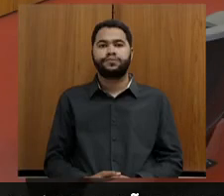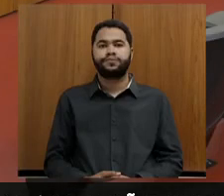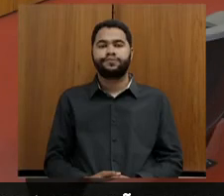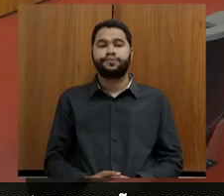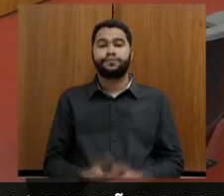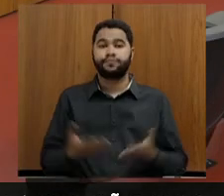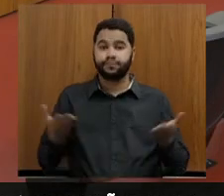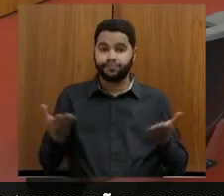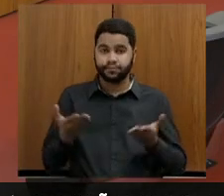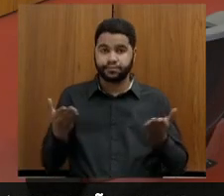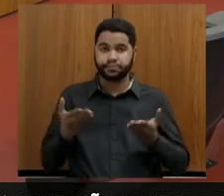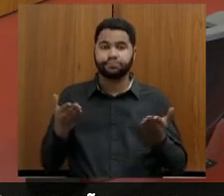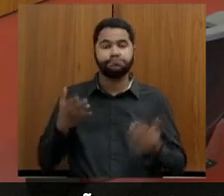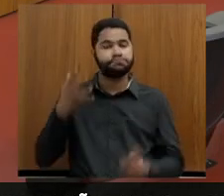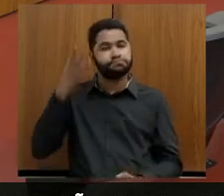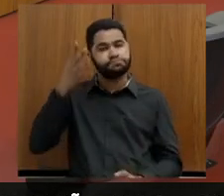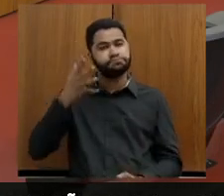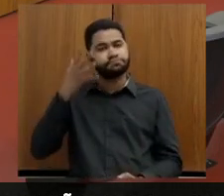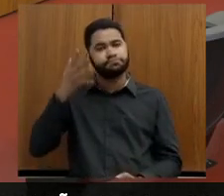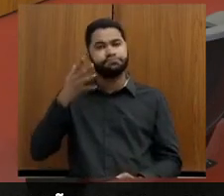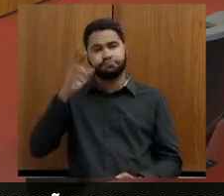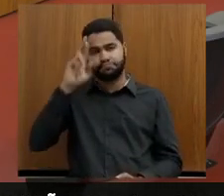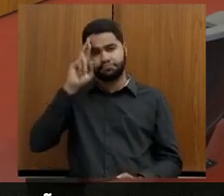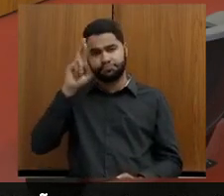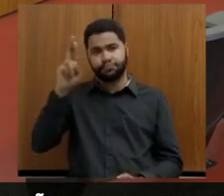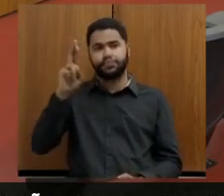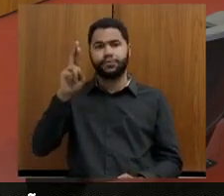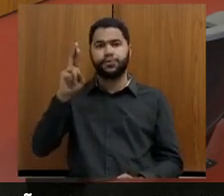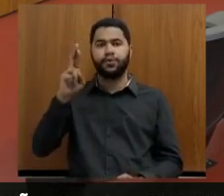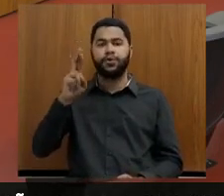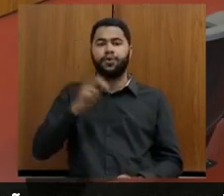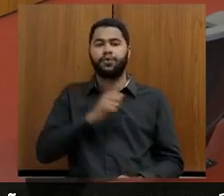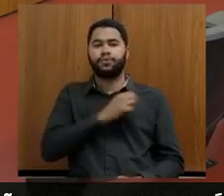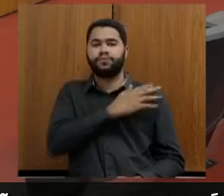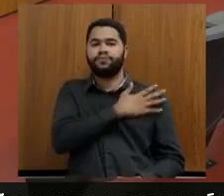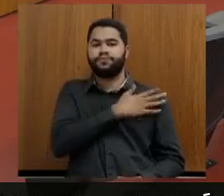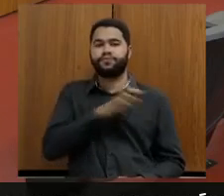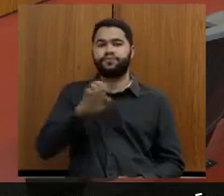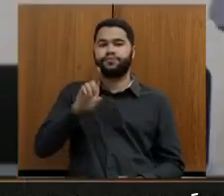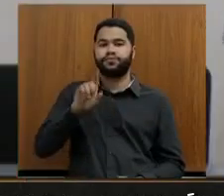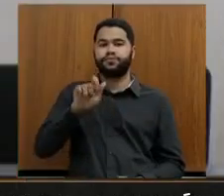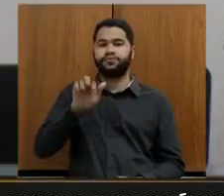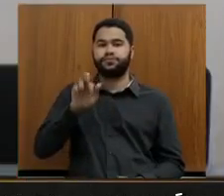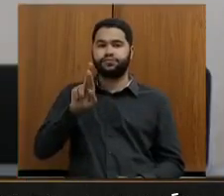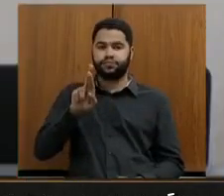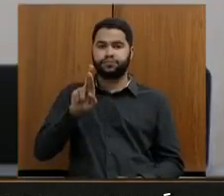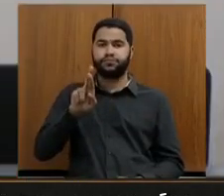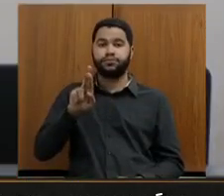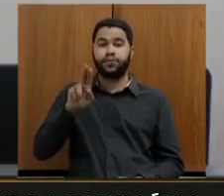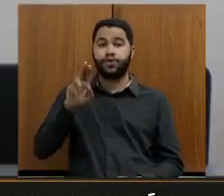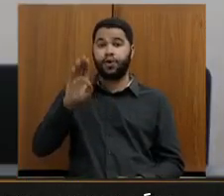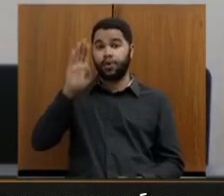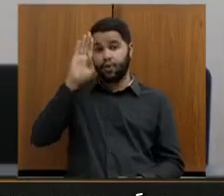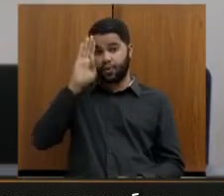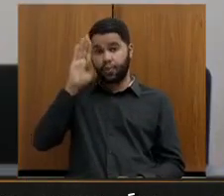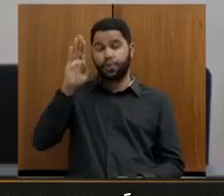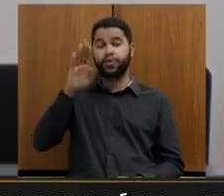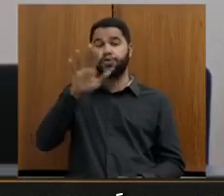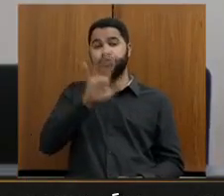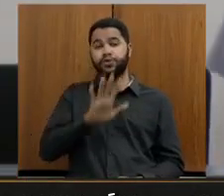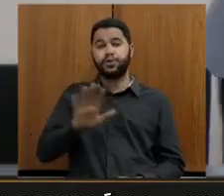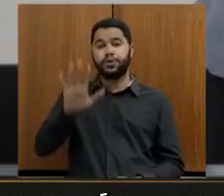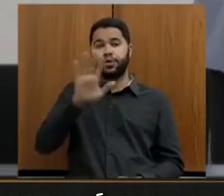passo a palavra para o celetista o senhor Coronel BM Edgar Esteves da Silva Comandante Geral do Corpo de Bombeiros